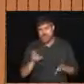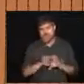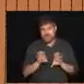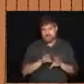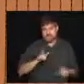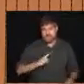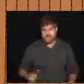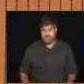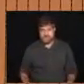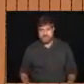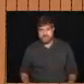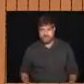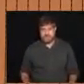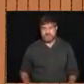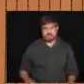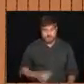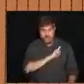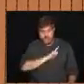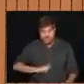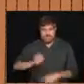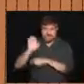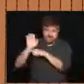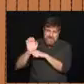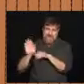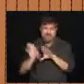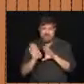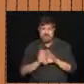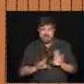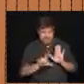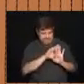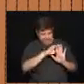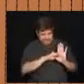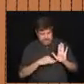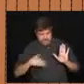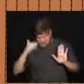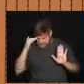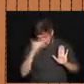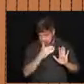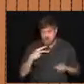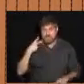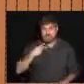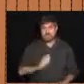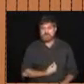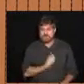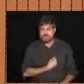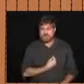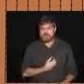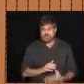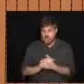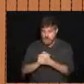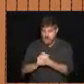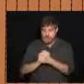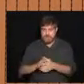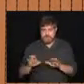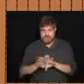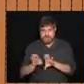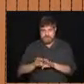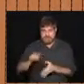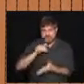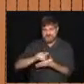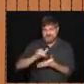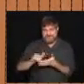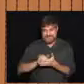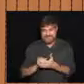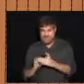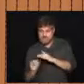é de outras esferas de governo. Todos os vereadores presentes, também o Vanderlei Almeida, nosso